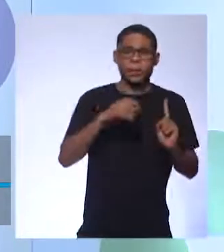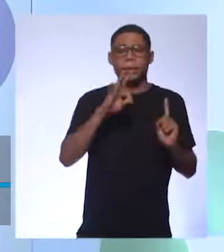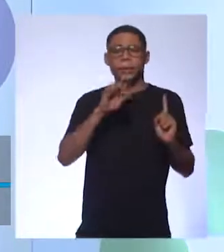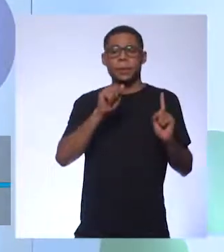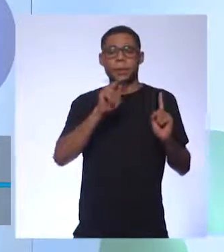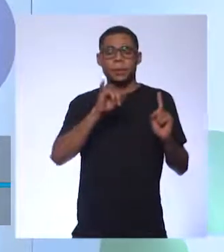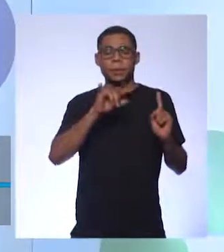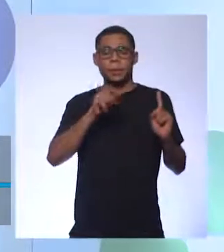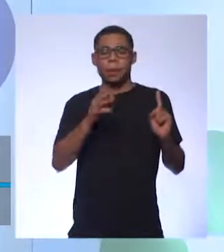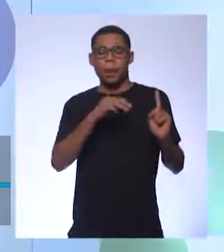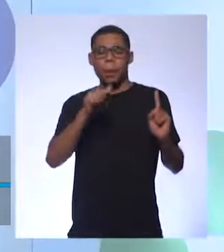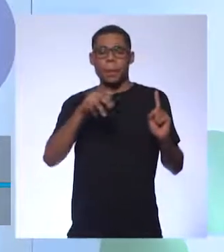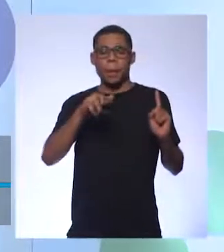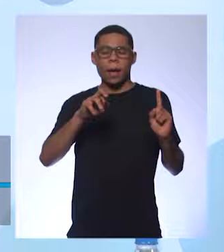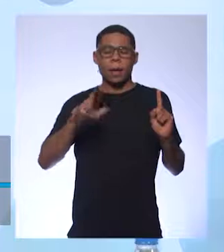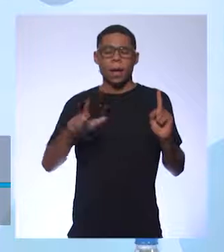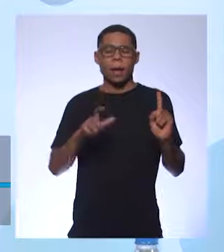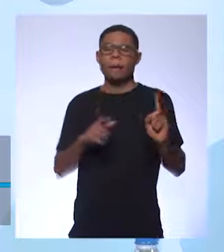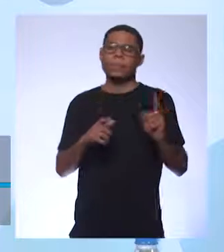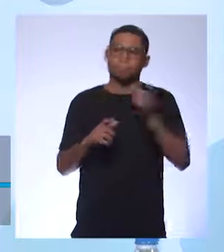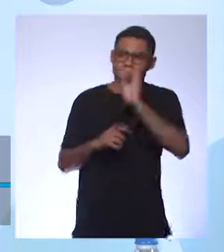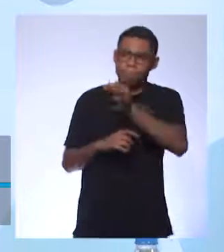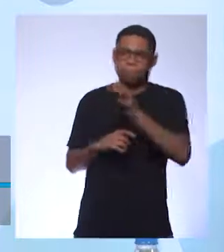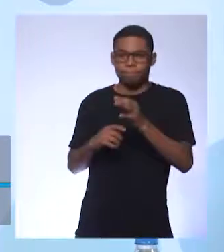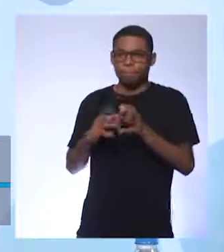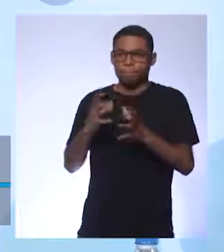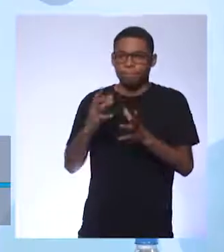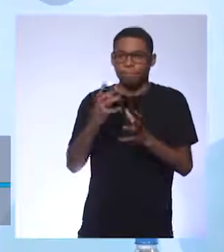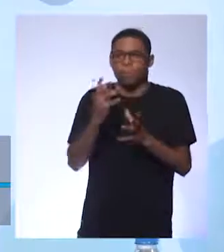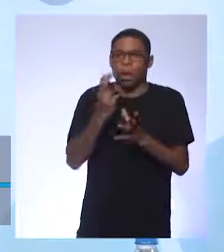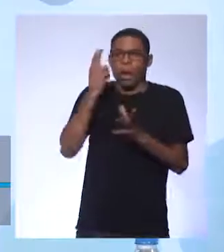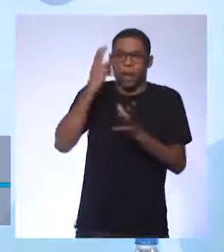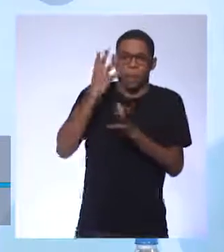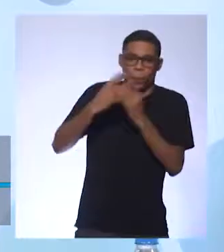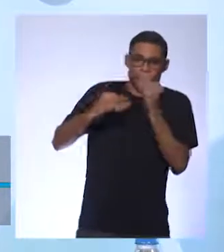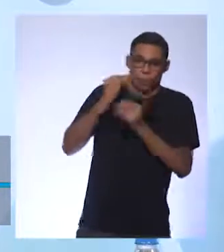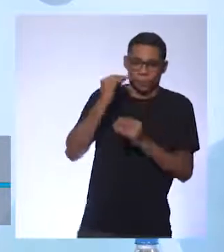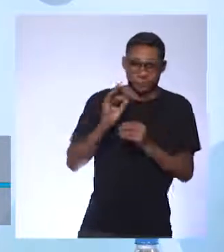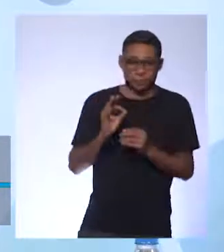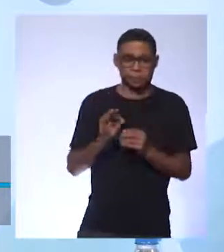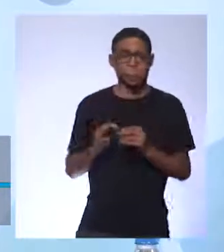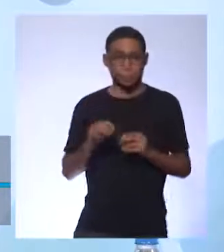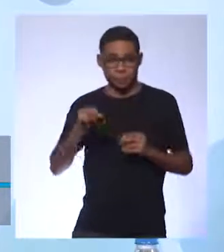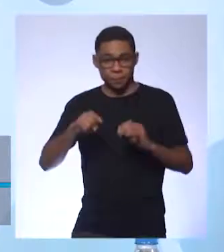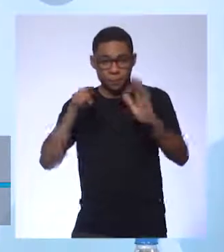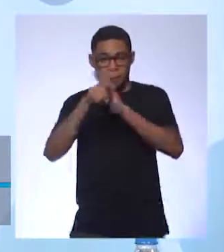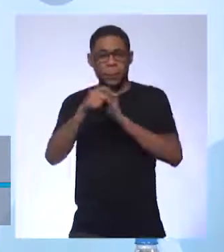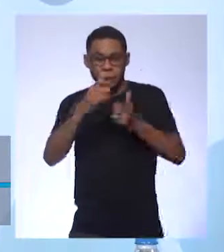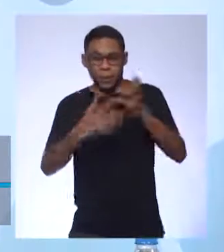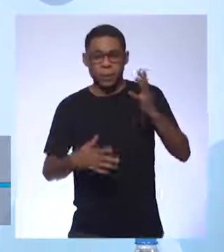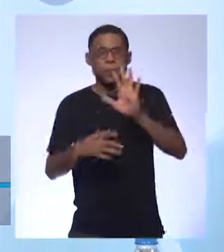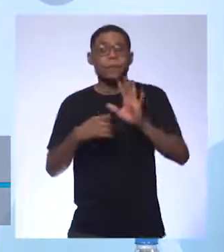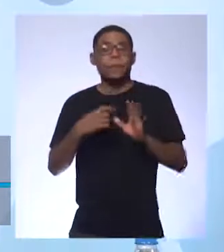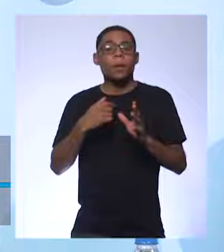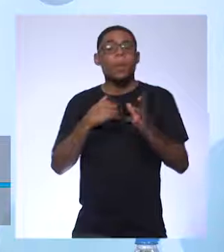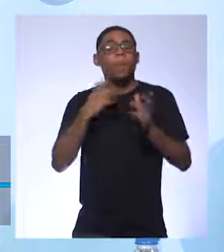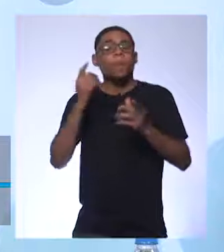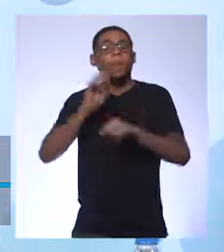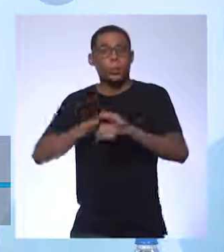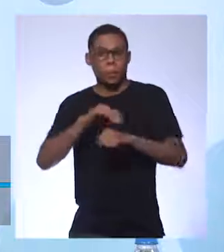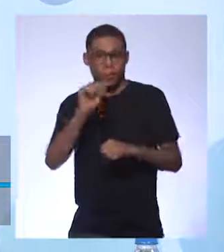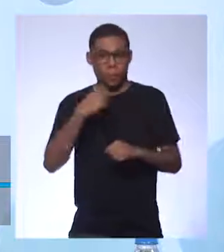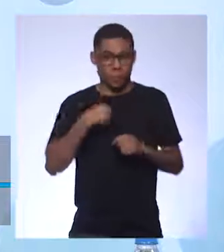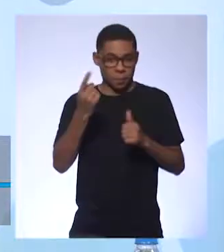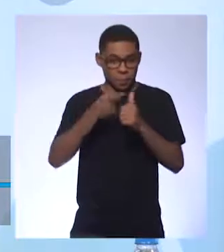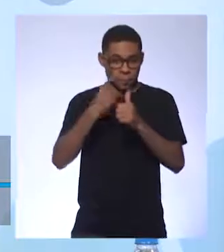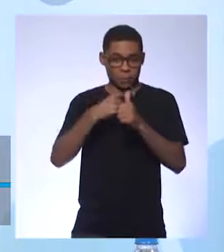Amaral, e vários outros. Assim. Não tem como fugir, né? Turma, nós teríamos uma pergunta no chat agora, mas o que eu vou fazer? Eu vou mostrar um